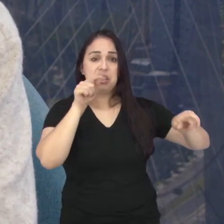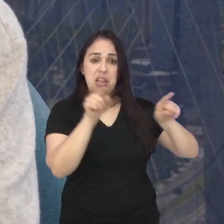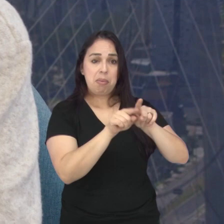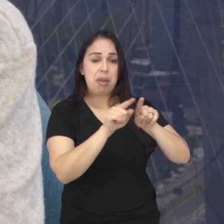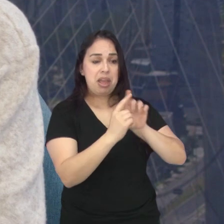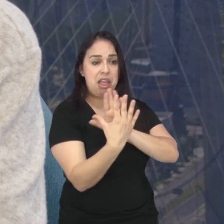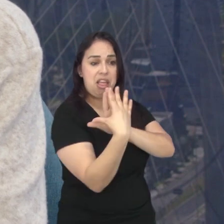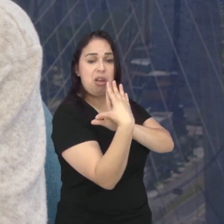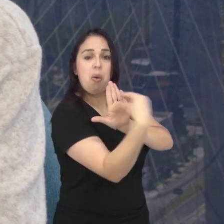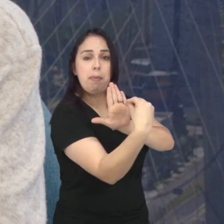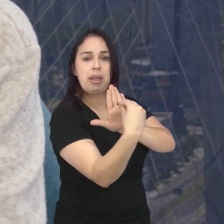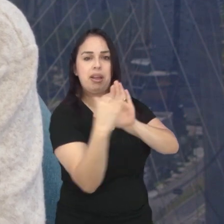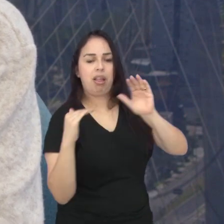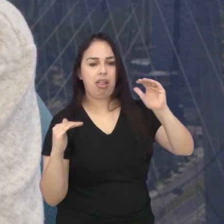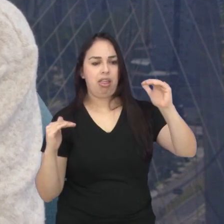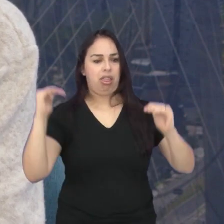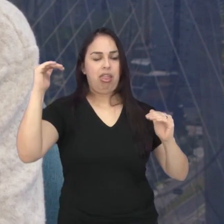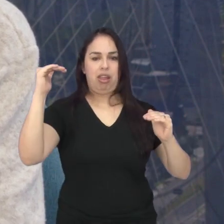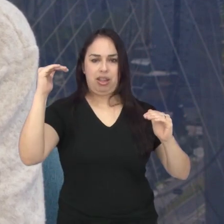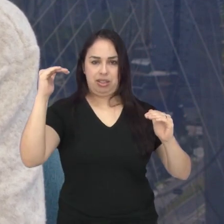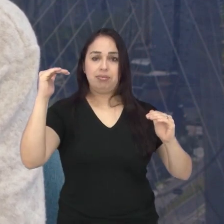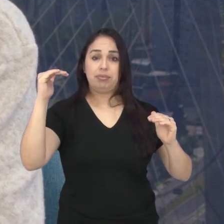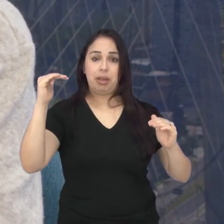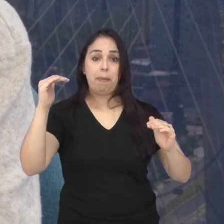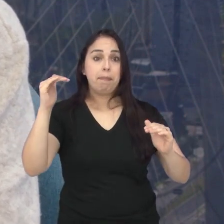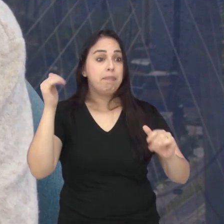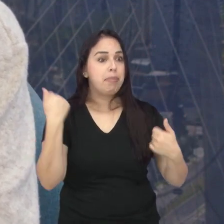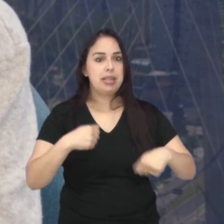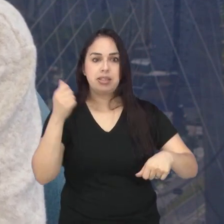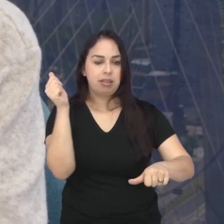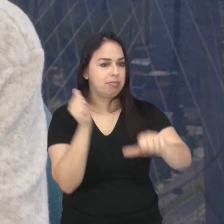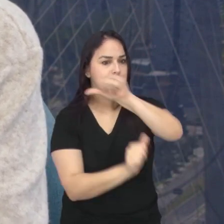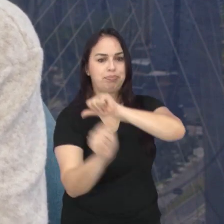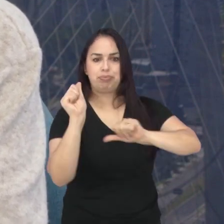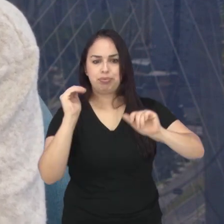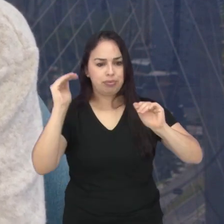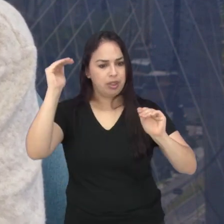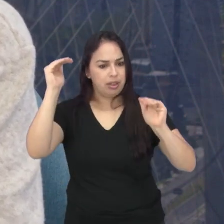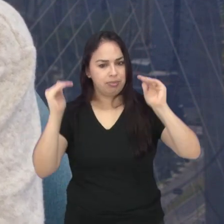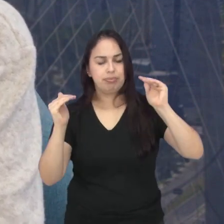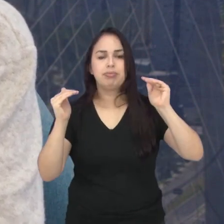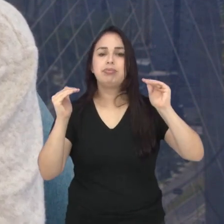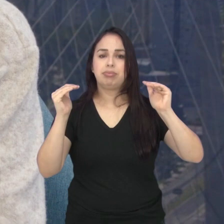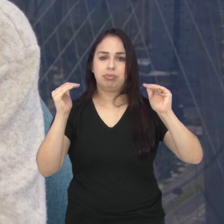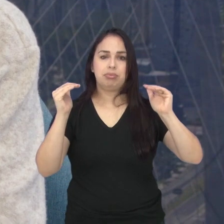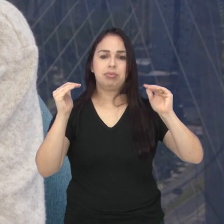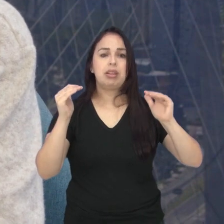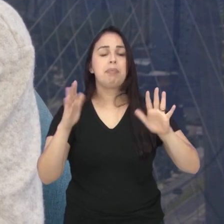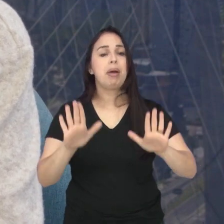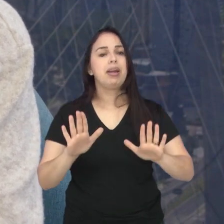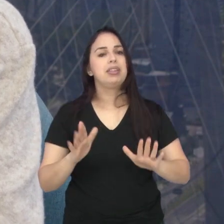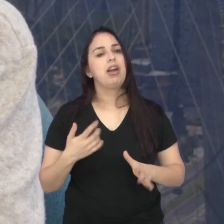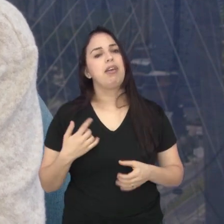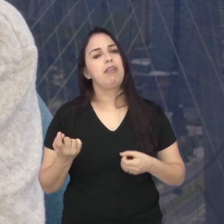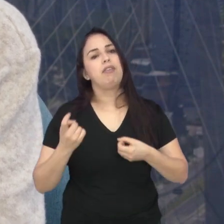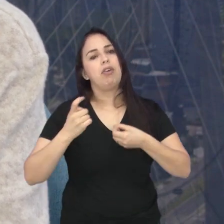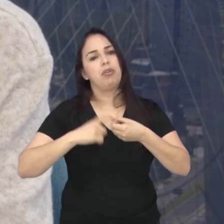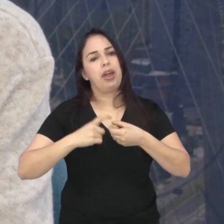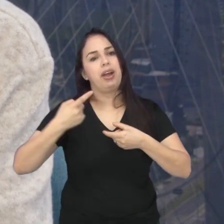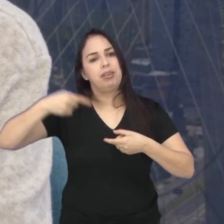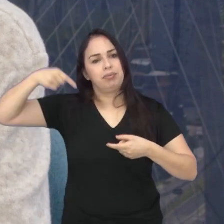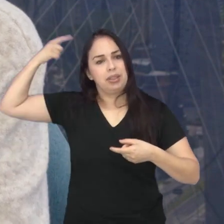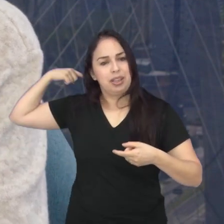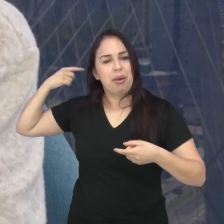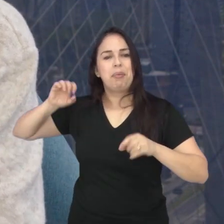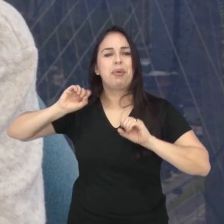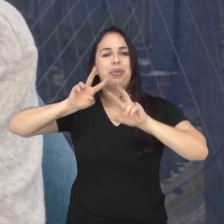machismo, entende? E esse tipo de estereótipo precisa ser desconstruído. Mas isso volta no que a gente